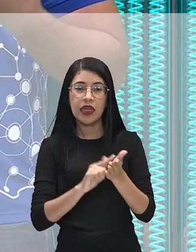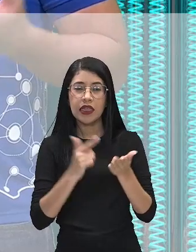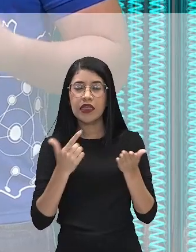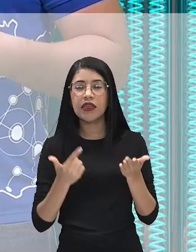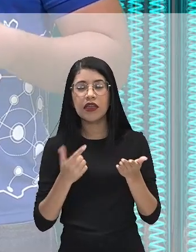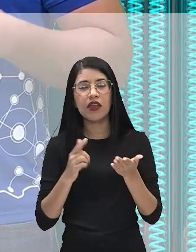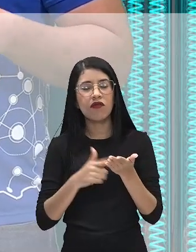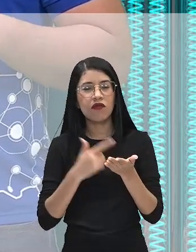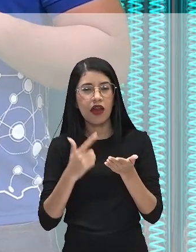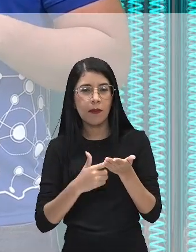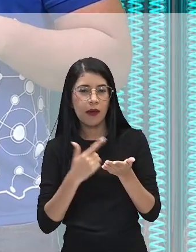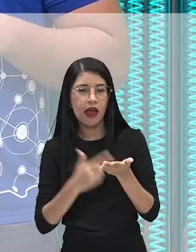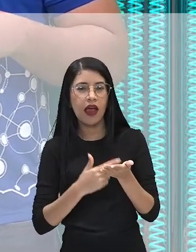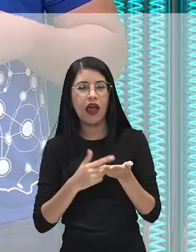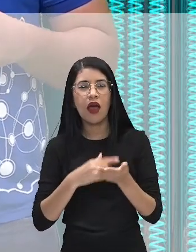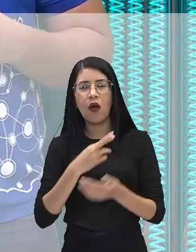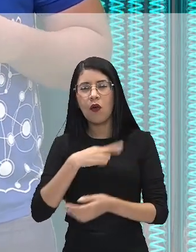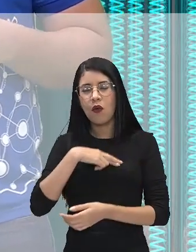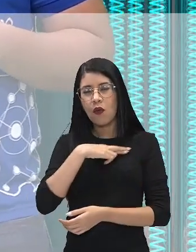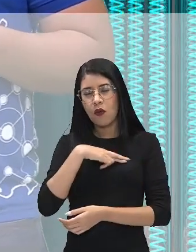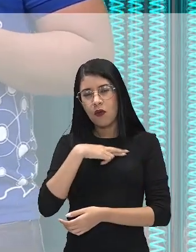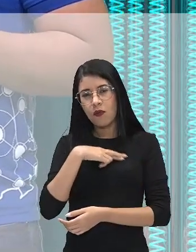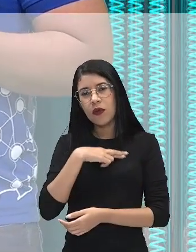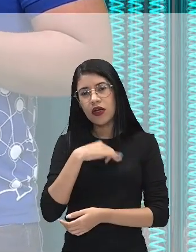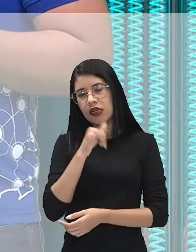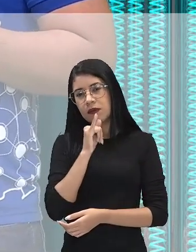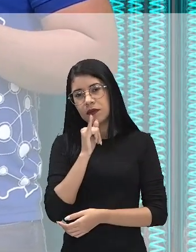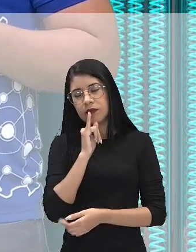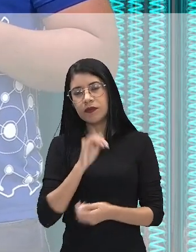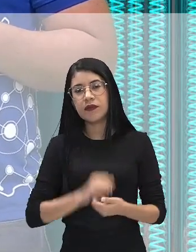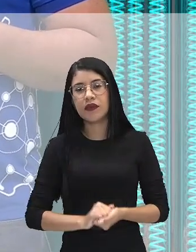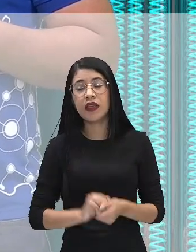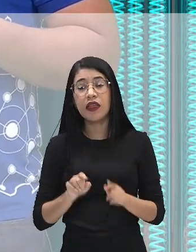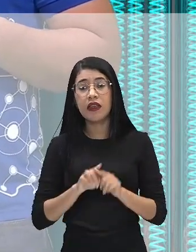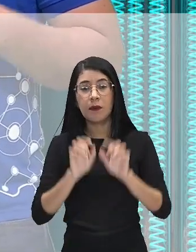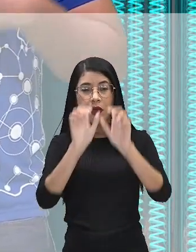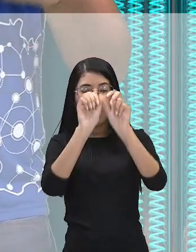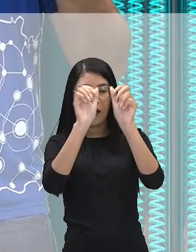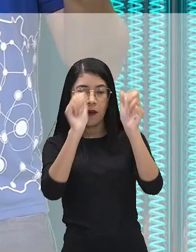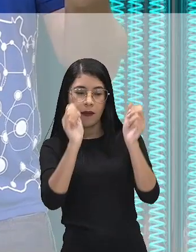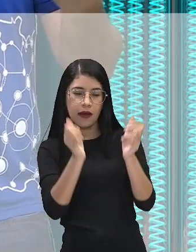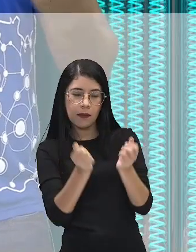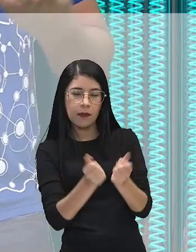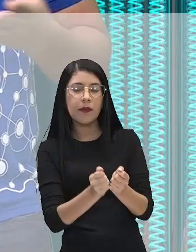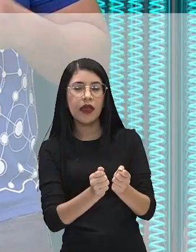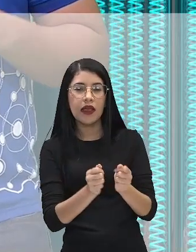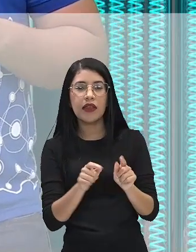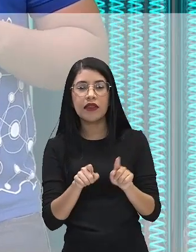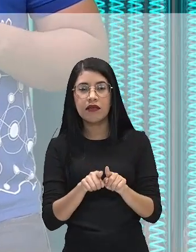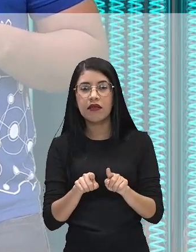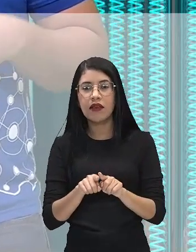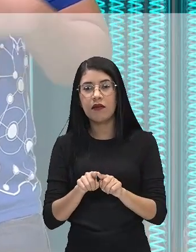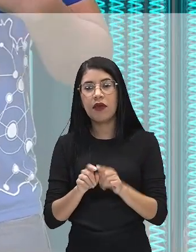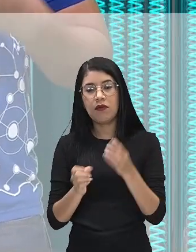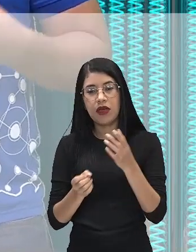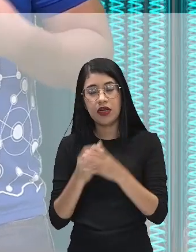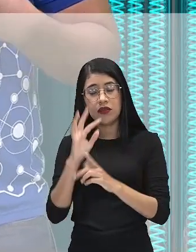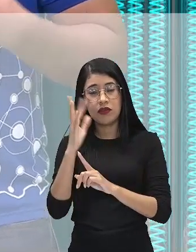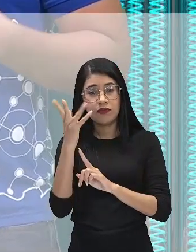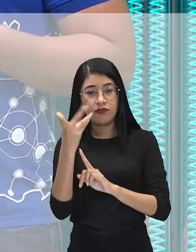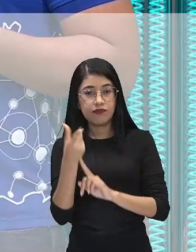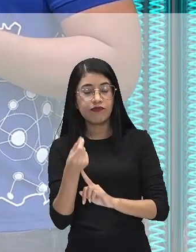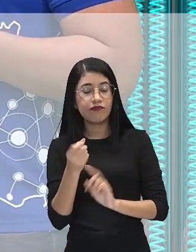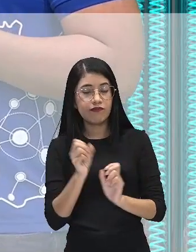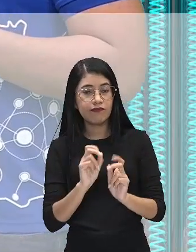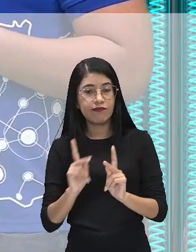história de um romance, certo? Pode ser também uma escultura, uma obra artística,